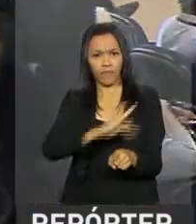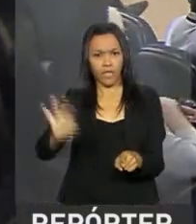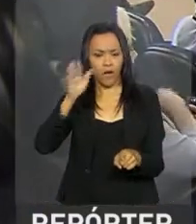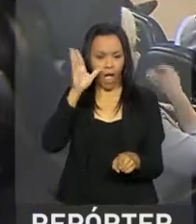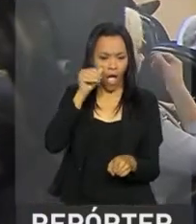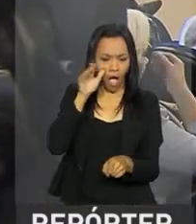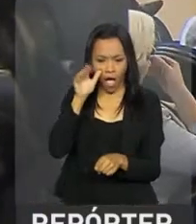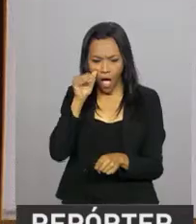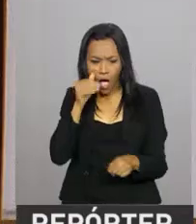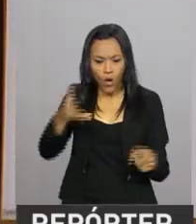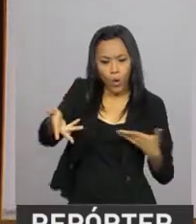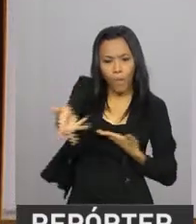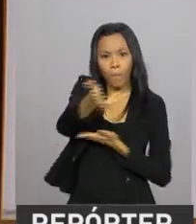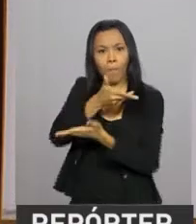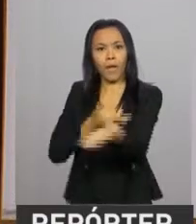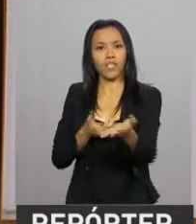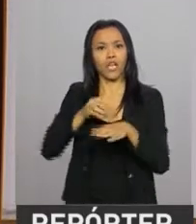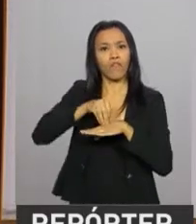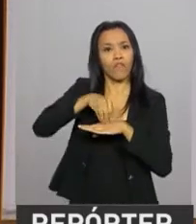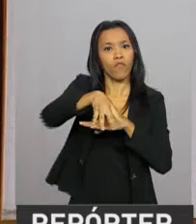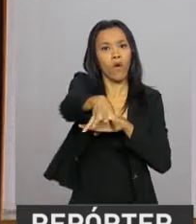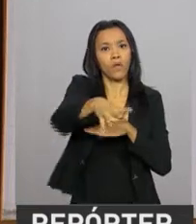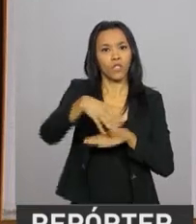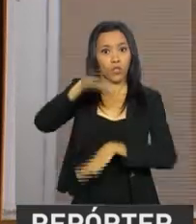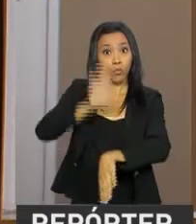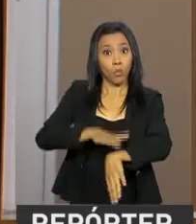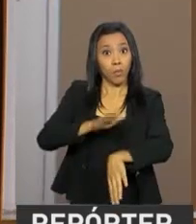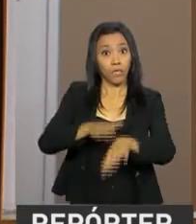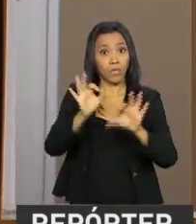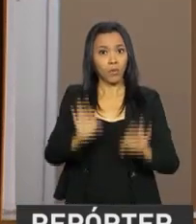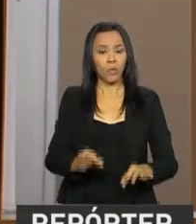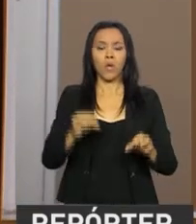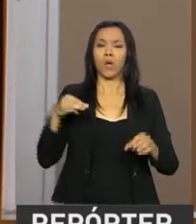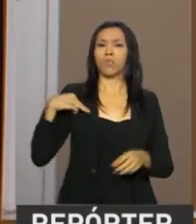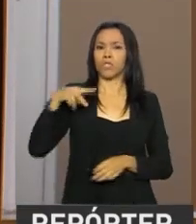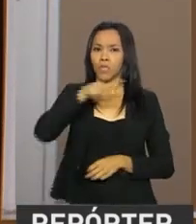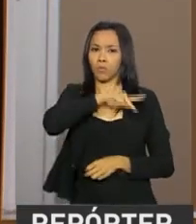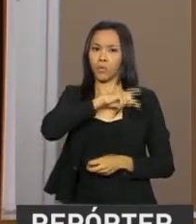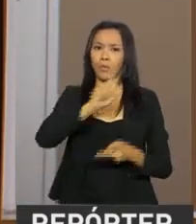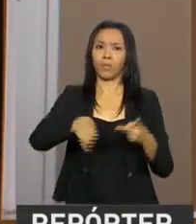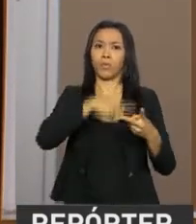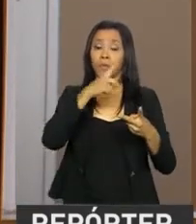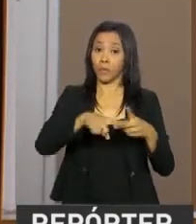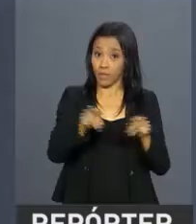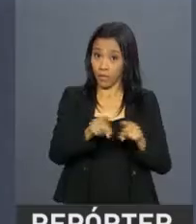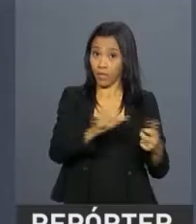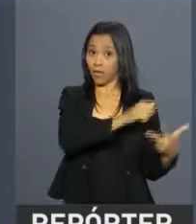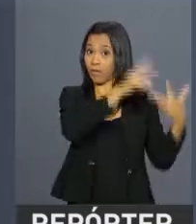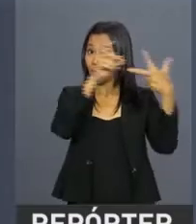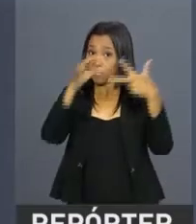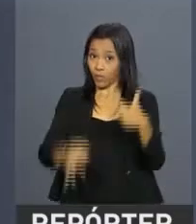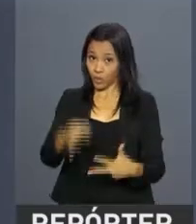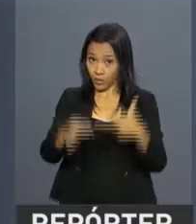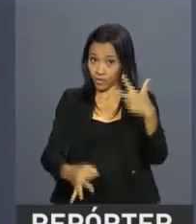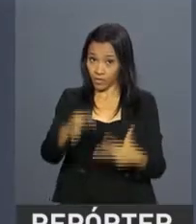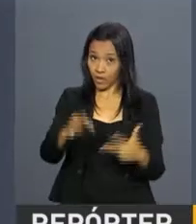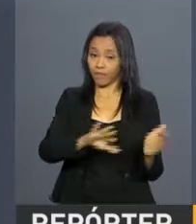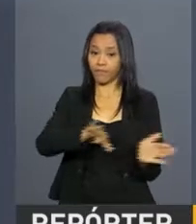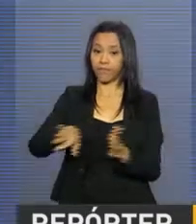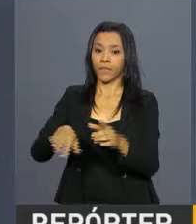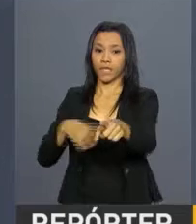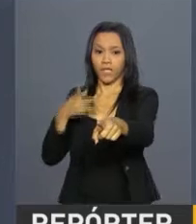compartilhar informações em tempo real como o ministério público federal eo poder judiciário além da rapidez